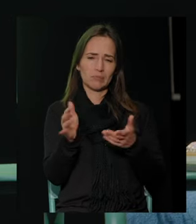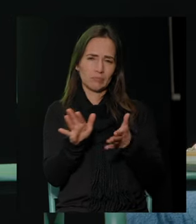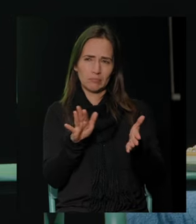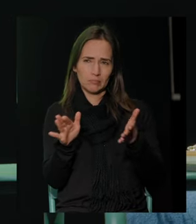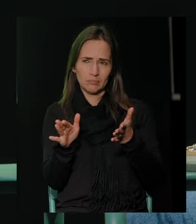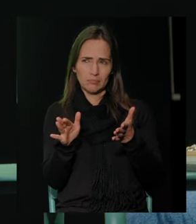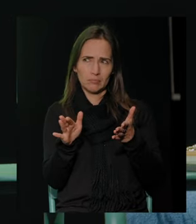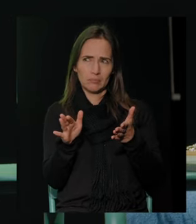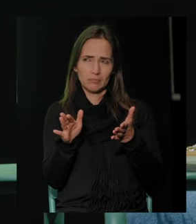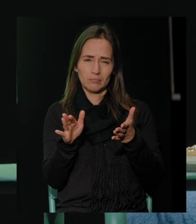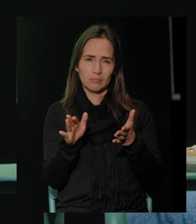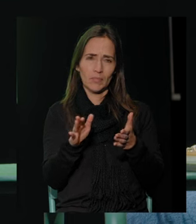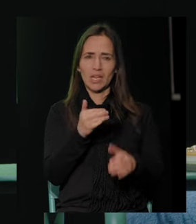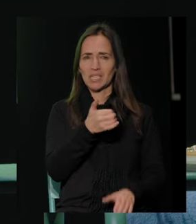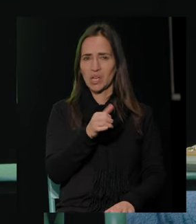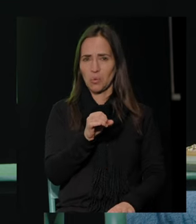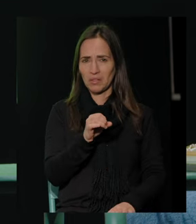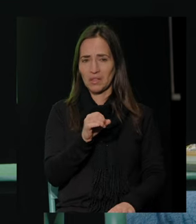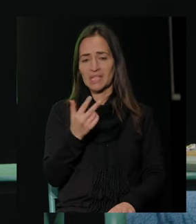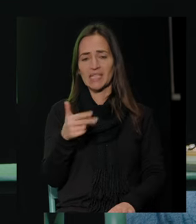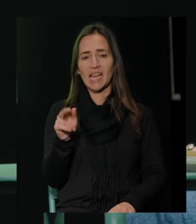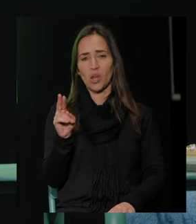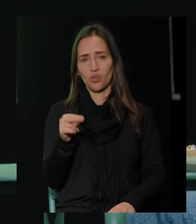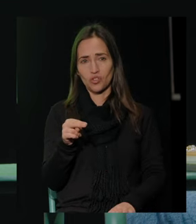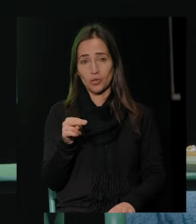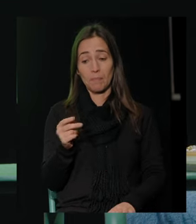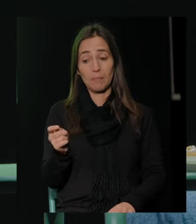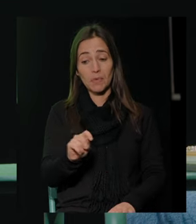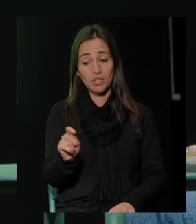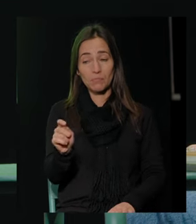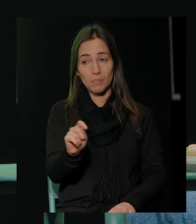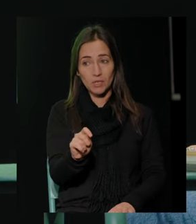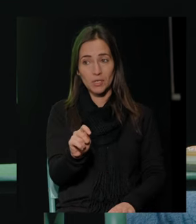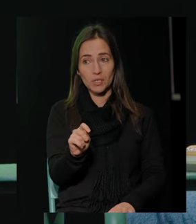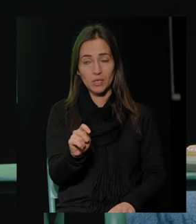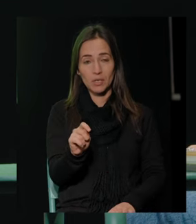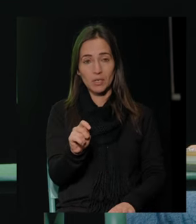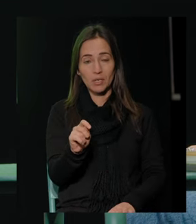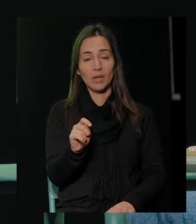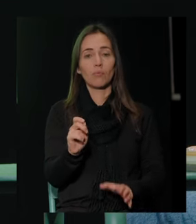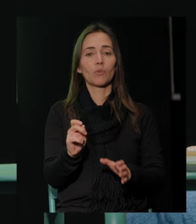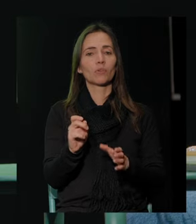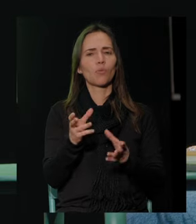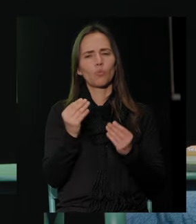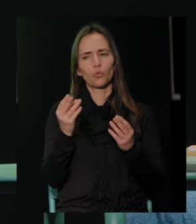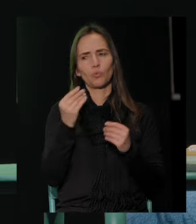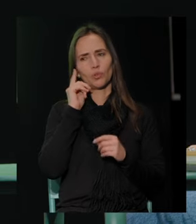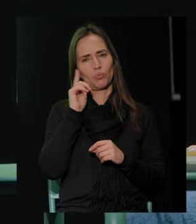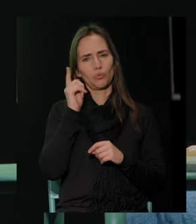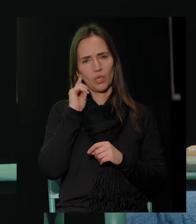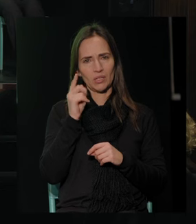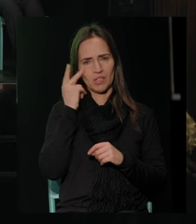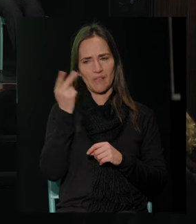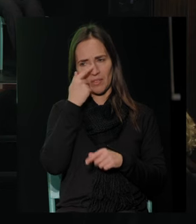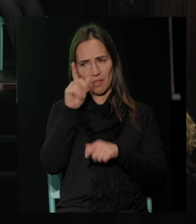dos entre os 50 a 100 euros, exatamente, por mês, que fazem toda a diferença na vida daquelas pessoas. É